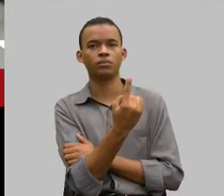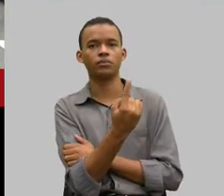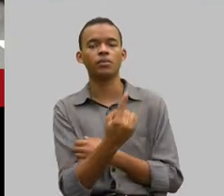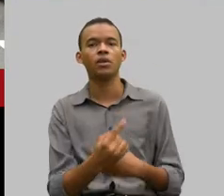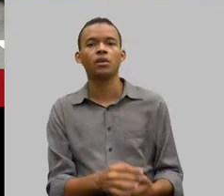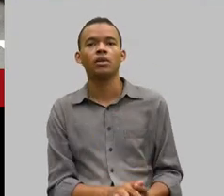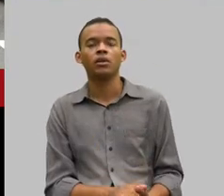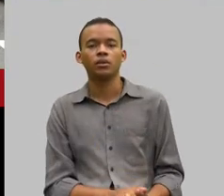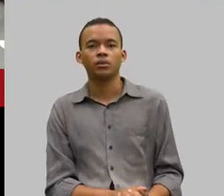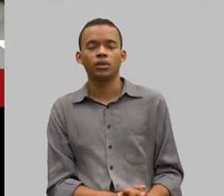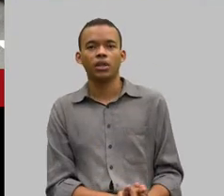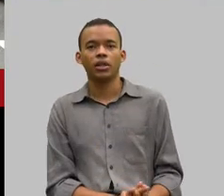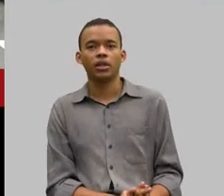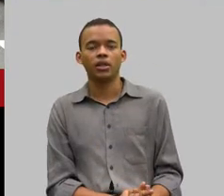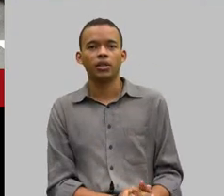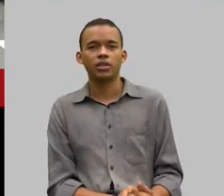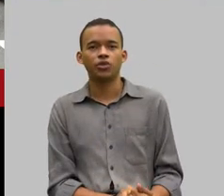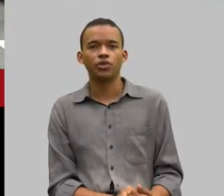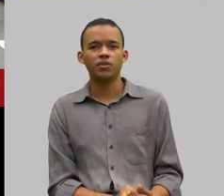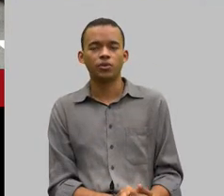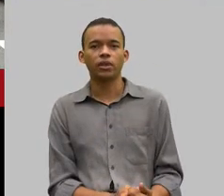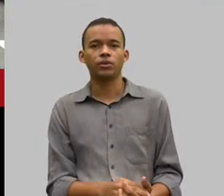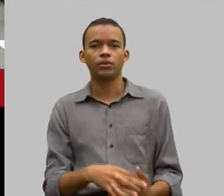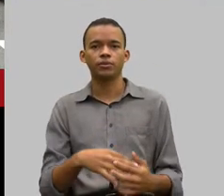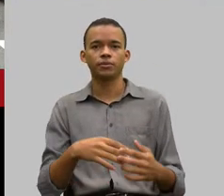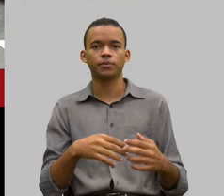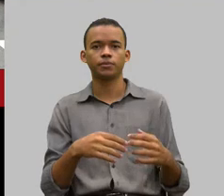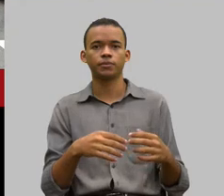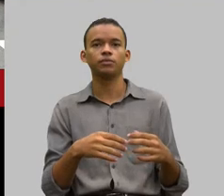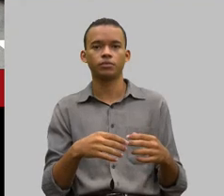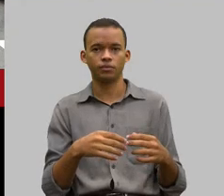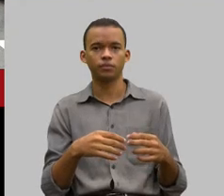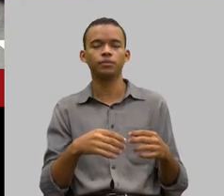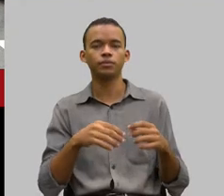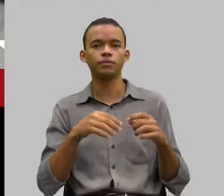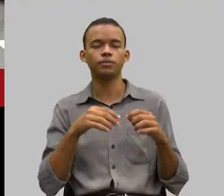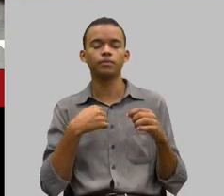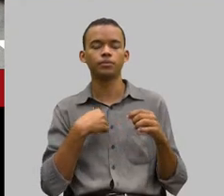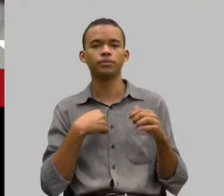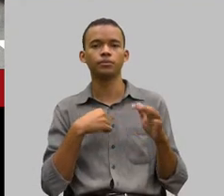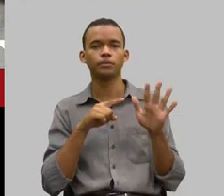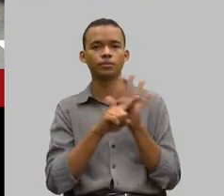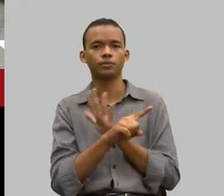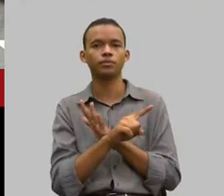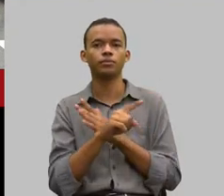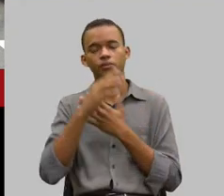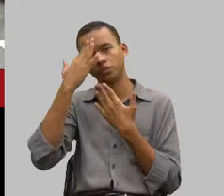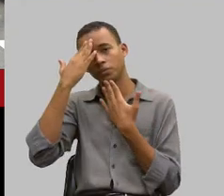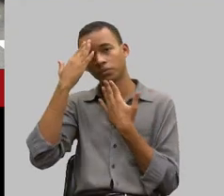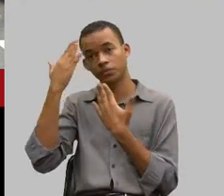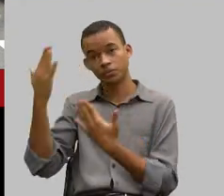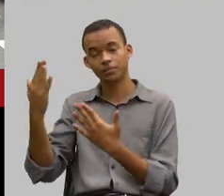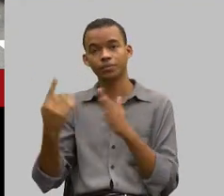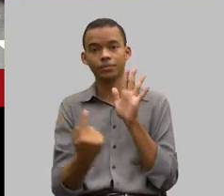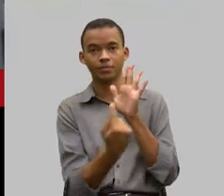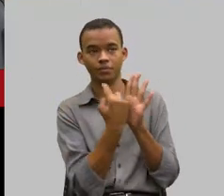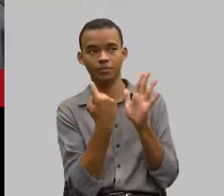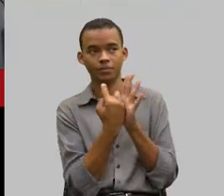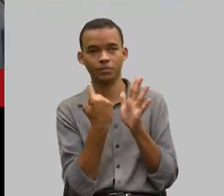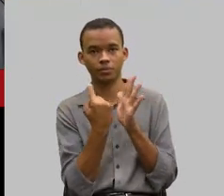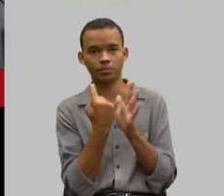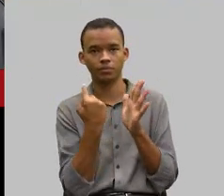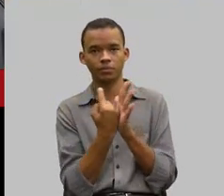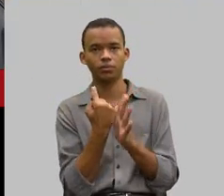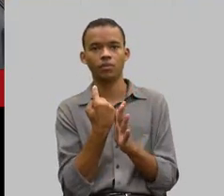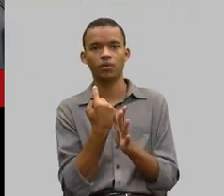eu gostaria de deixar aqui para o secretário de governo bem obrigado pelas perguntas amigo Sargento